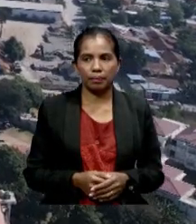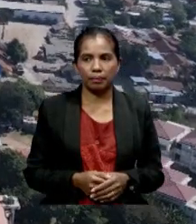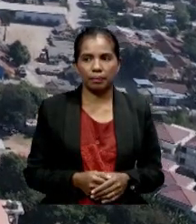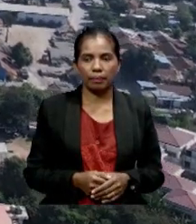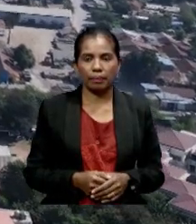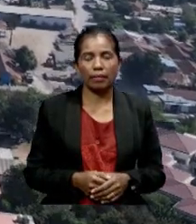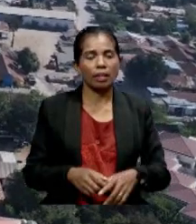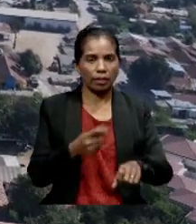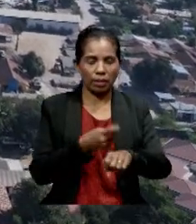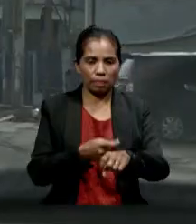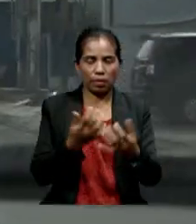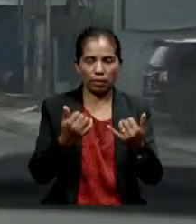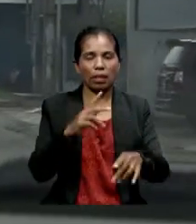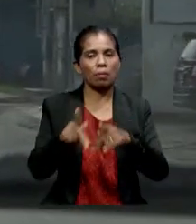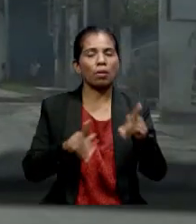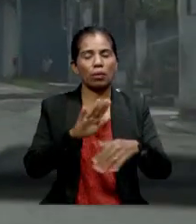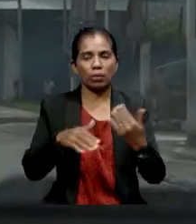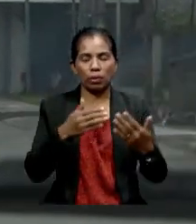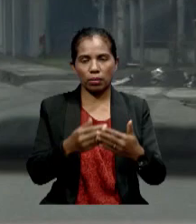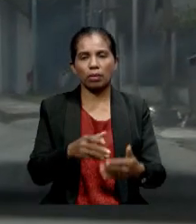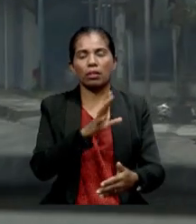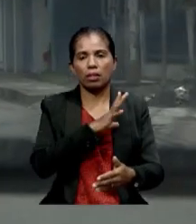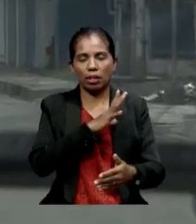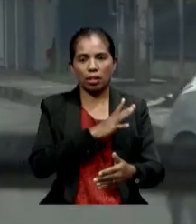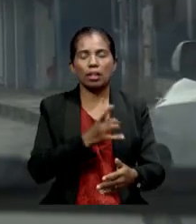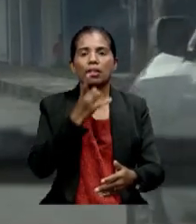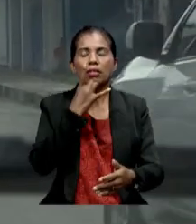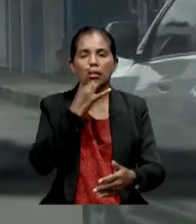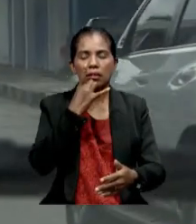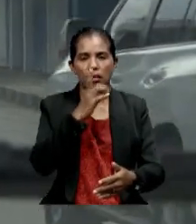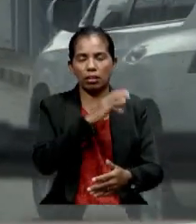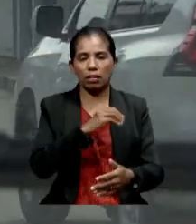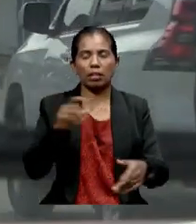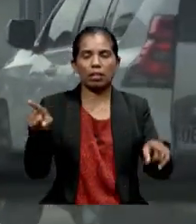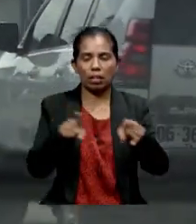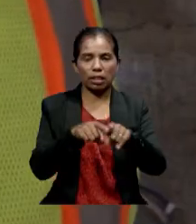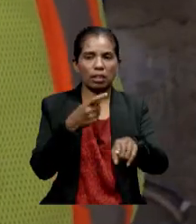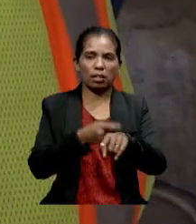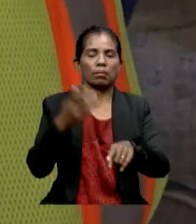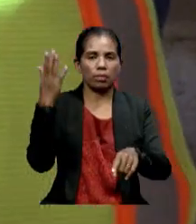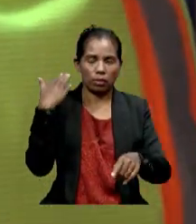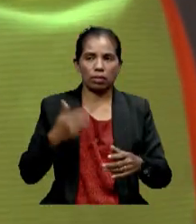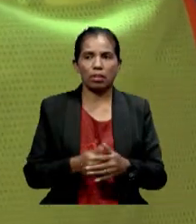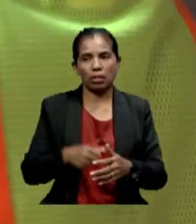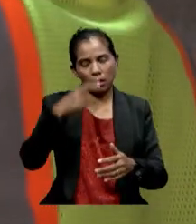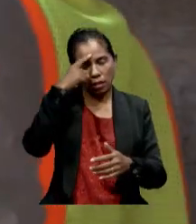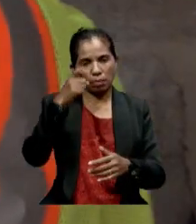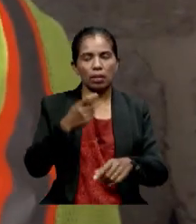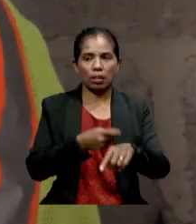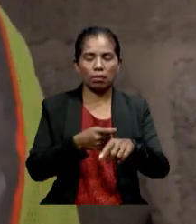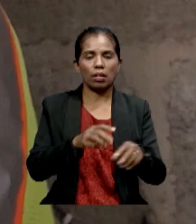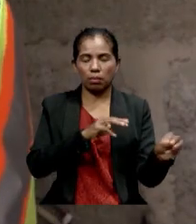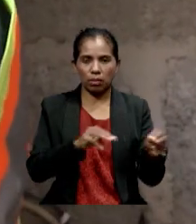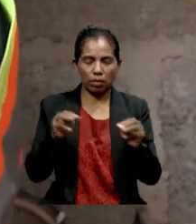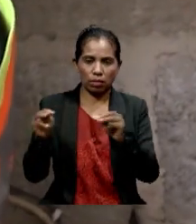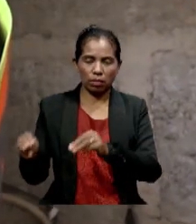Ia tempo agora é mahoto dependência ne necessidade tomak ba energia elétrica compara ho tempo luknian. Tamba tempo ne hahu muda ona